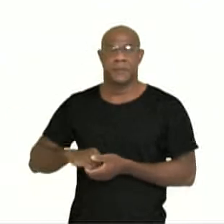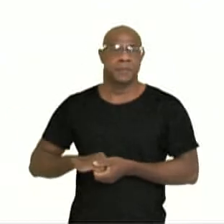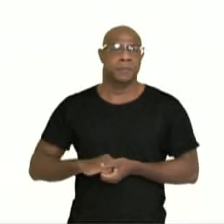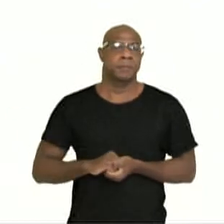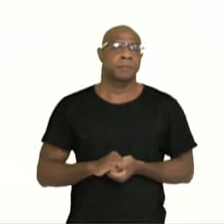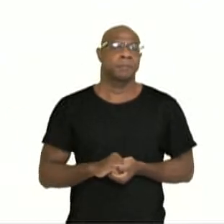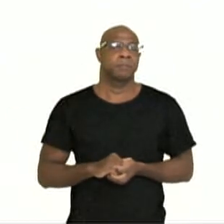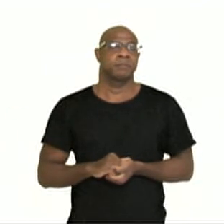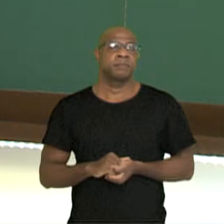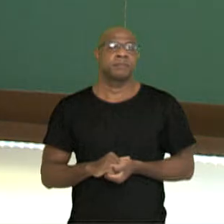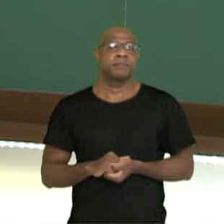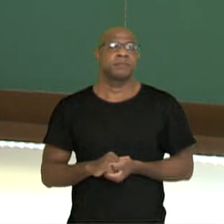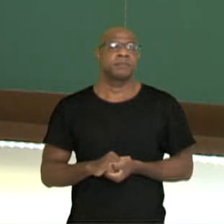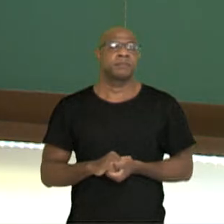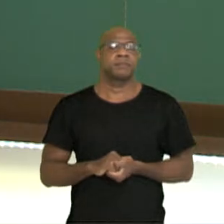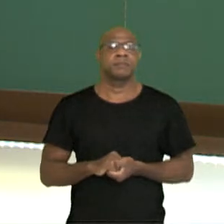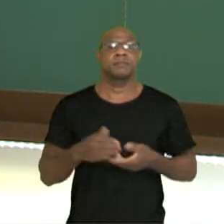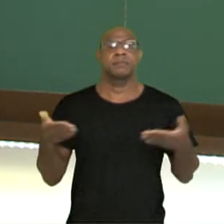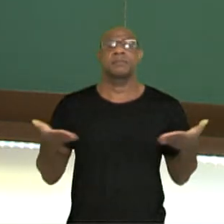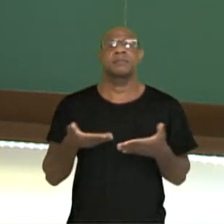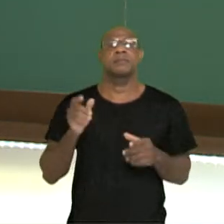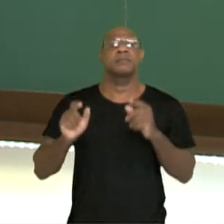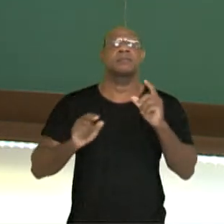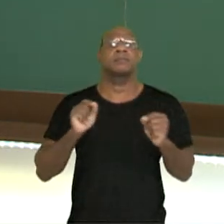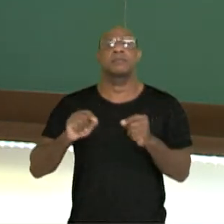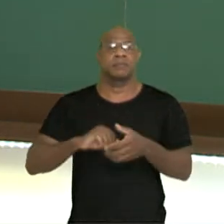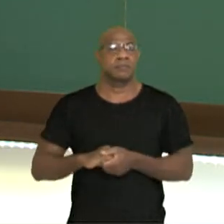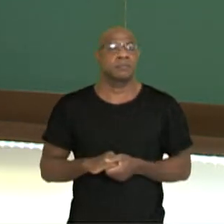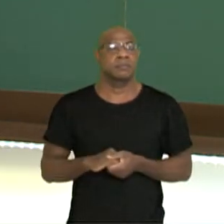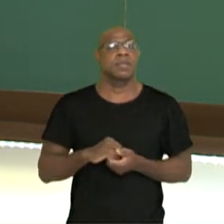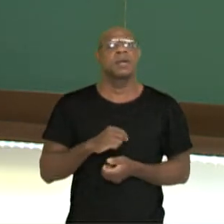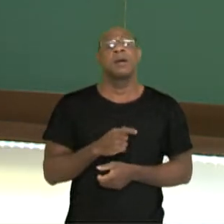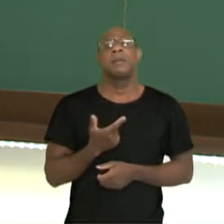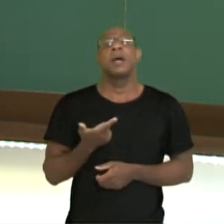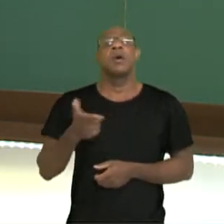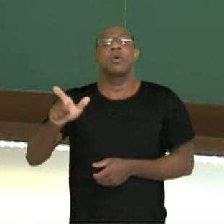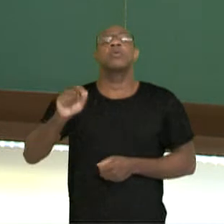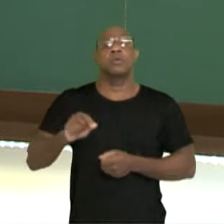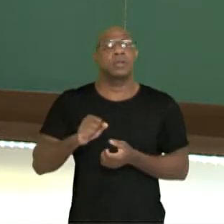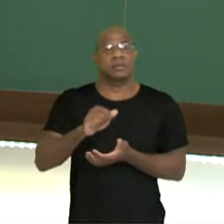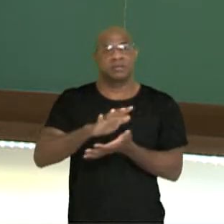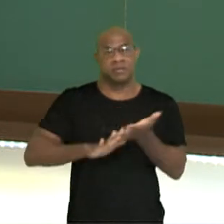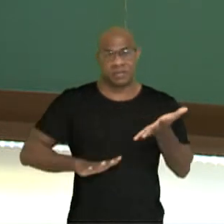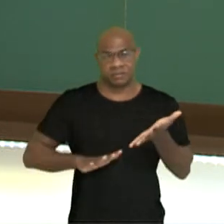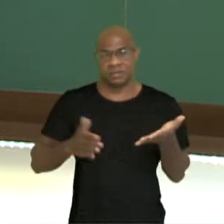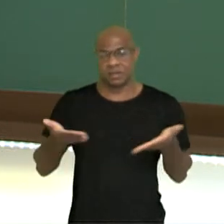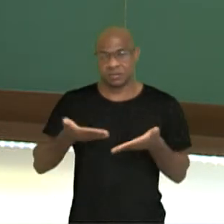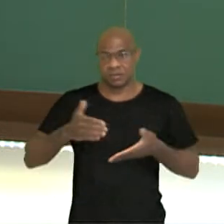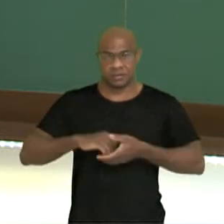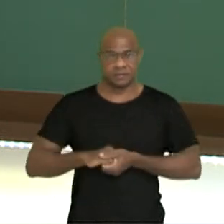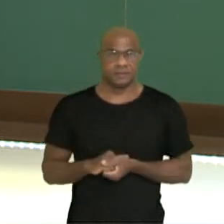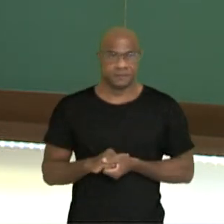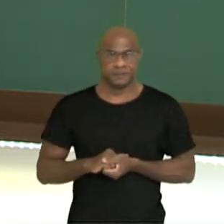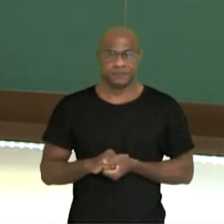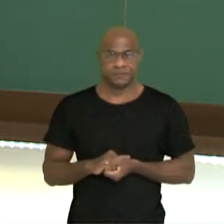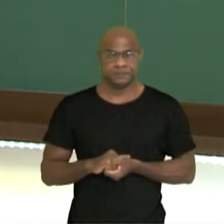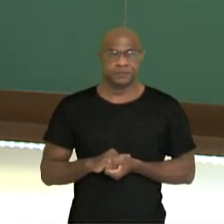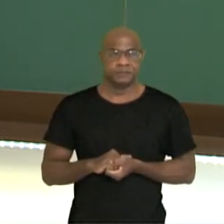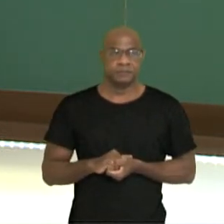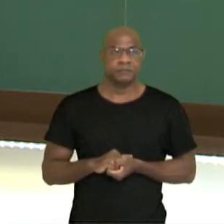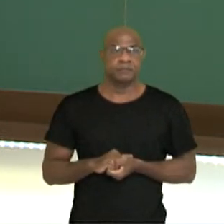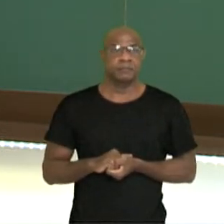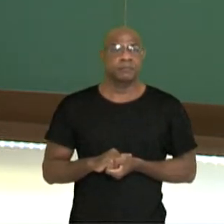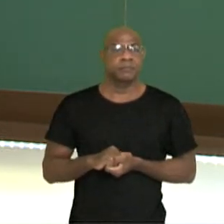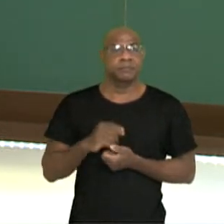Internet e micro-ondas. Vamos agora para outras questões relacionadas a esses inventos dos quais estamos falando hoje,